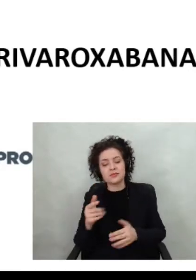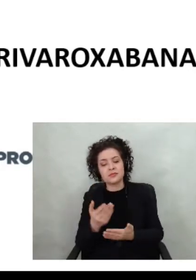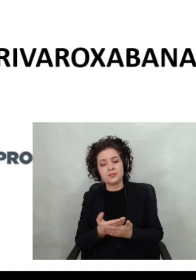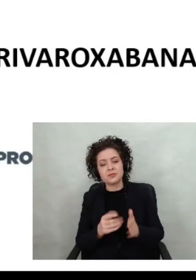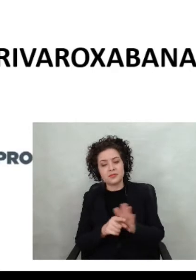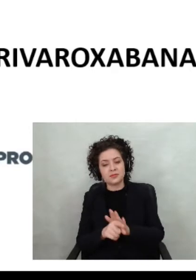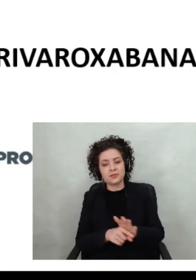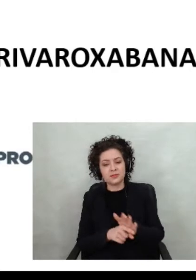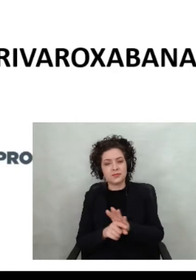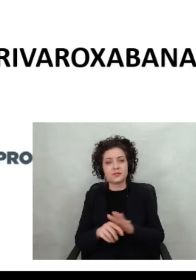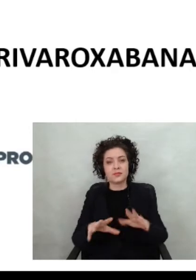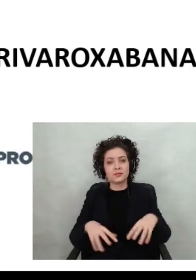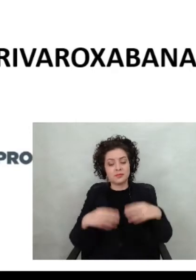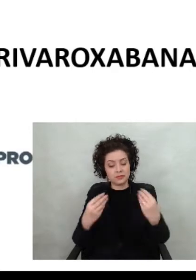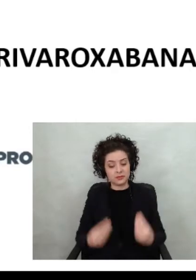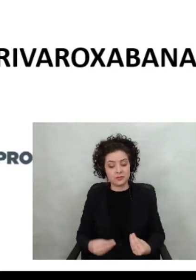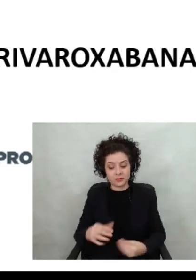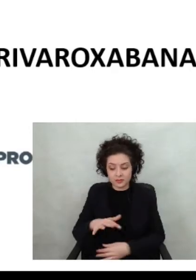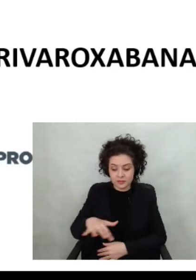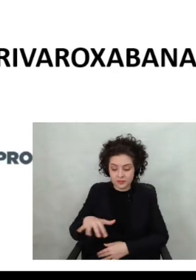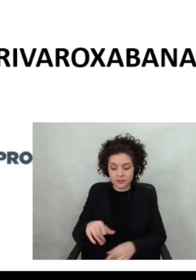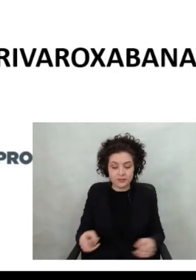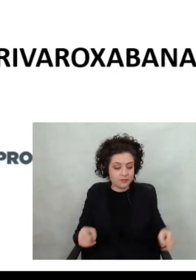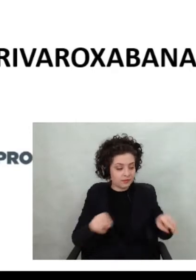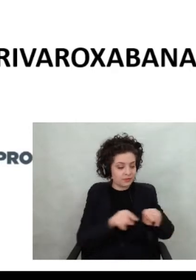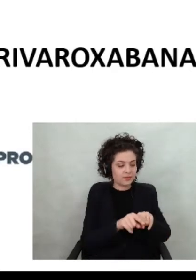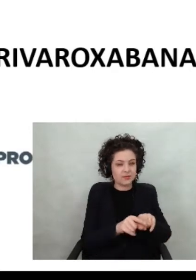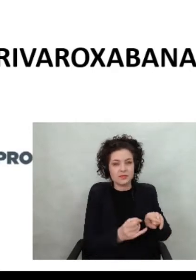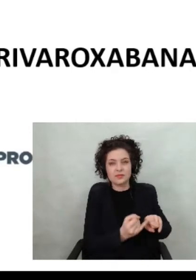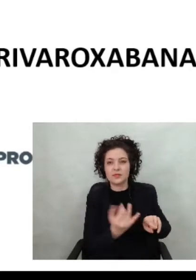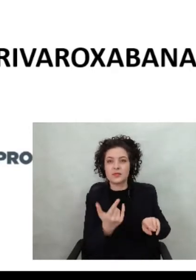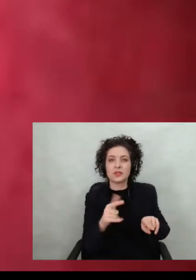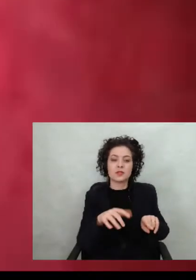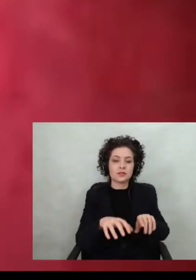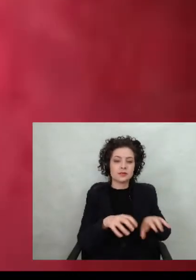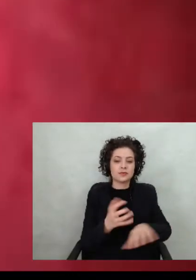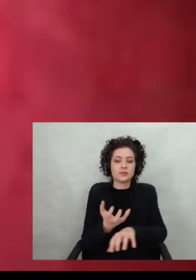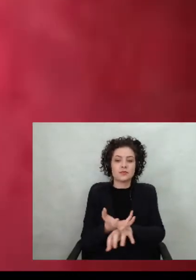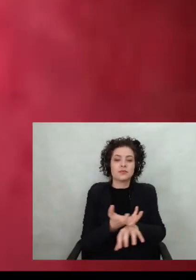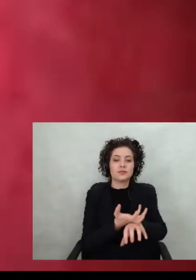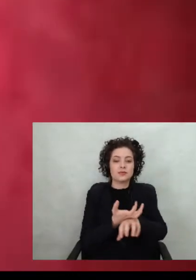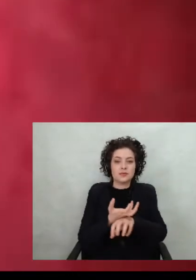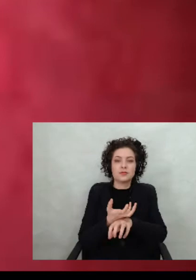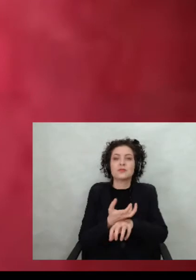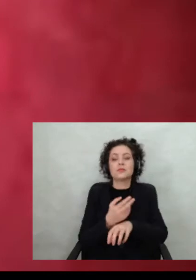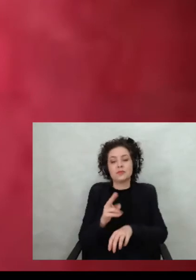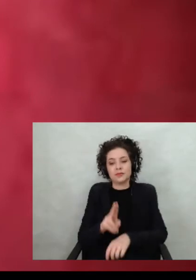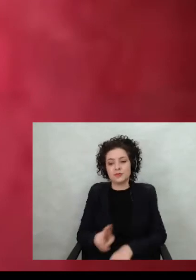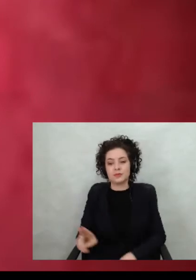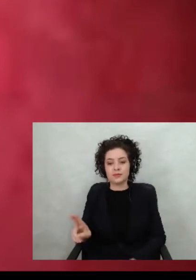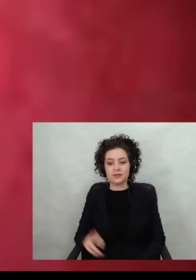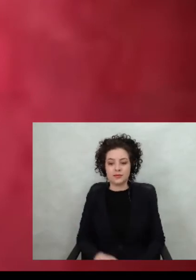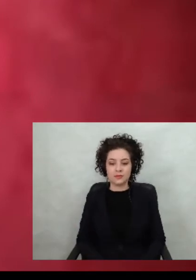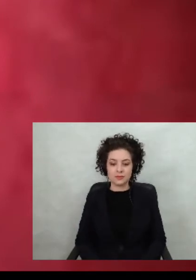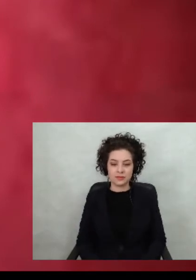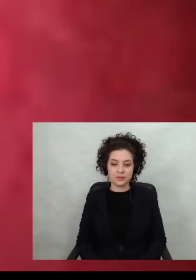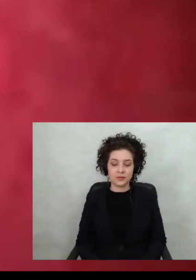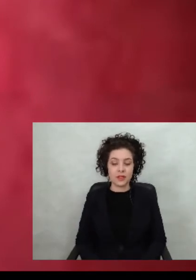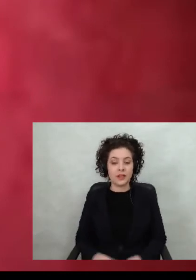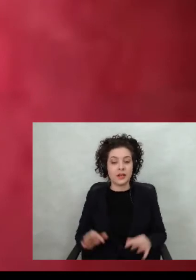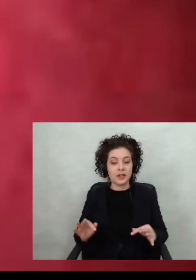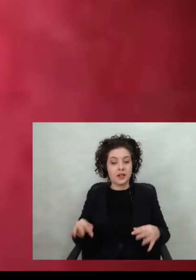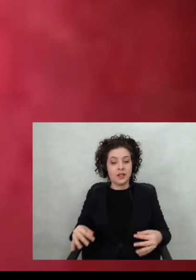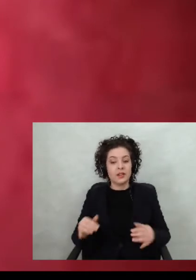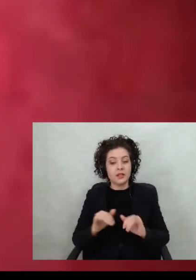Unifesp, no nosso setor, e em parceria com muitas das disciplinas da nossa universidade. Para terminar, eu queria dizer que